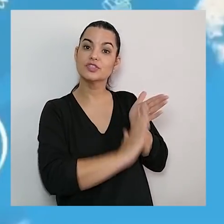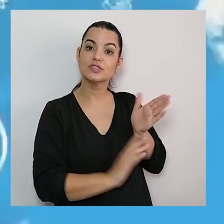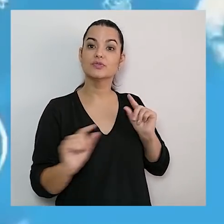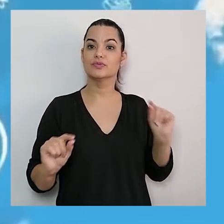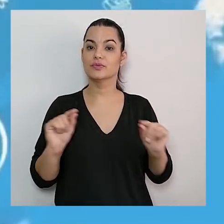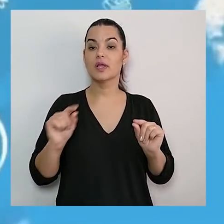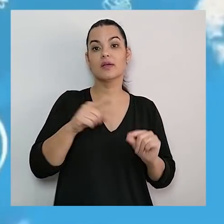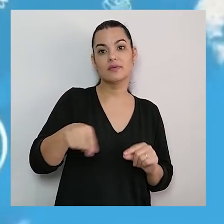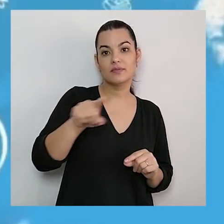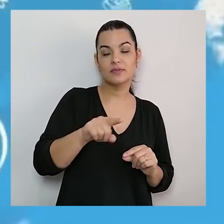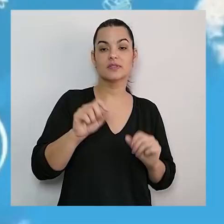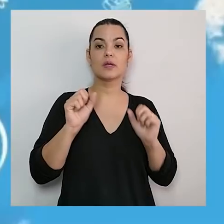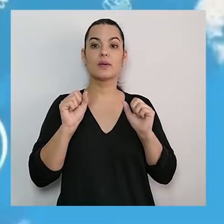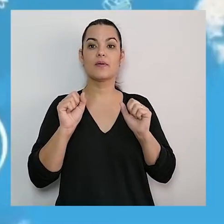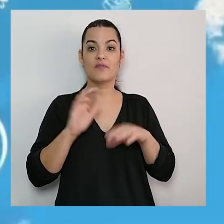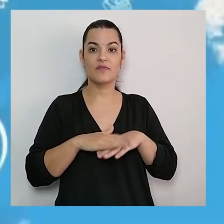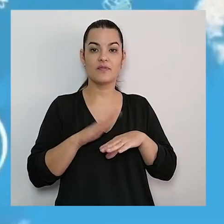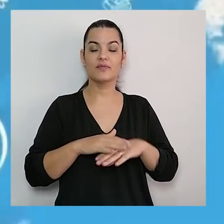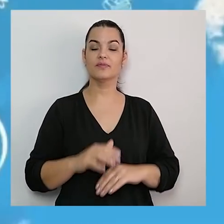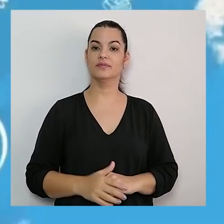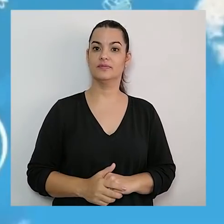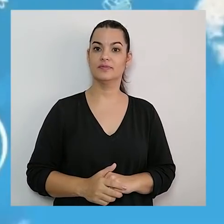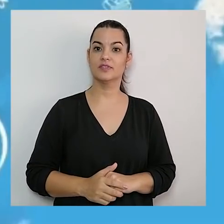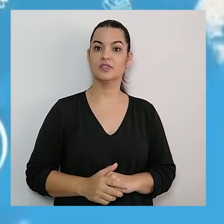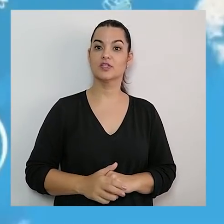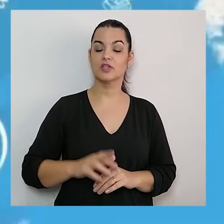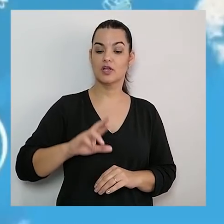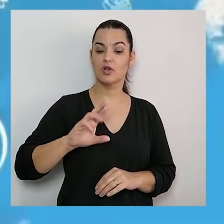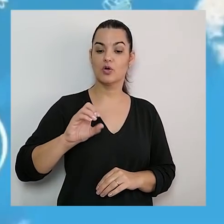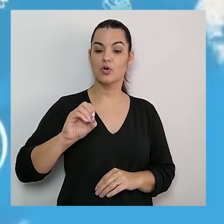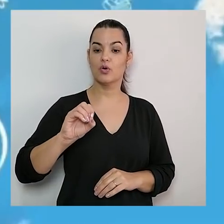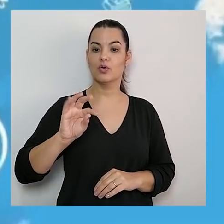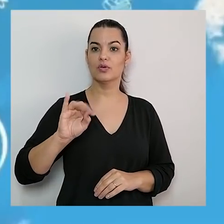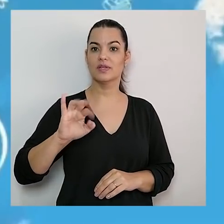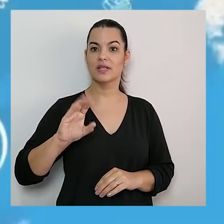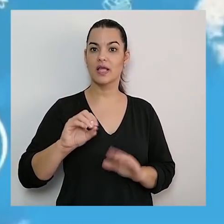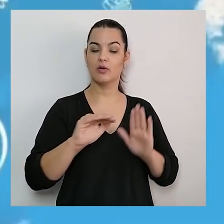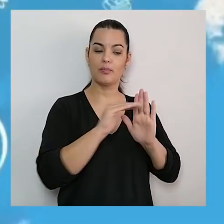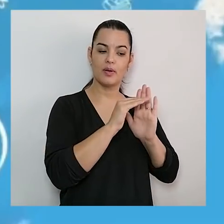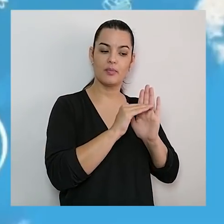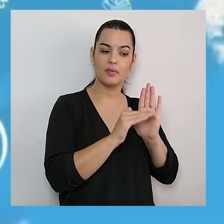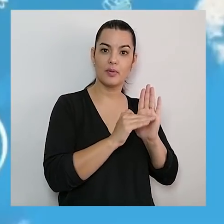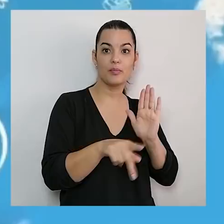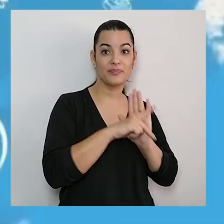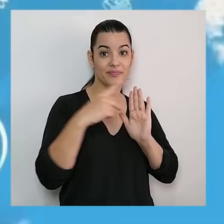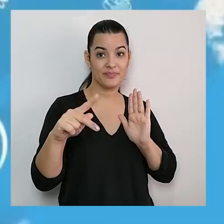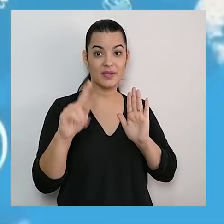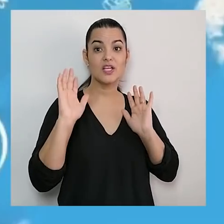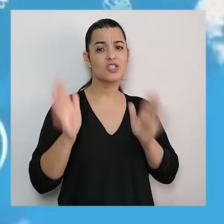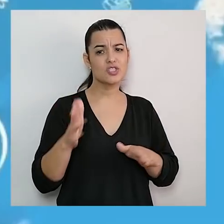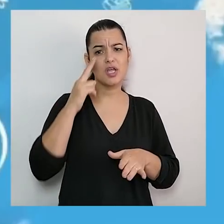dia, você irá construir o seu roteiro. Agora que você já viu com a